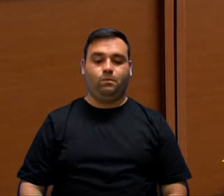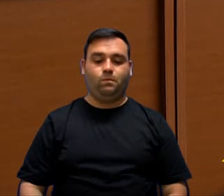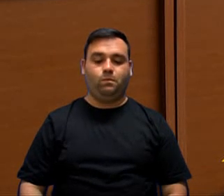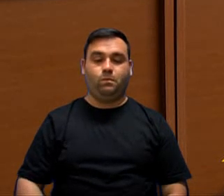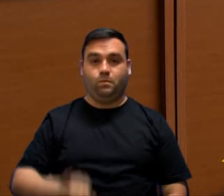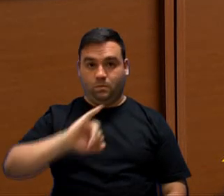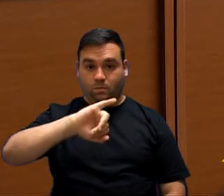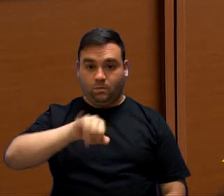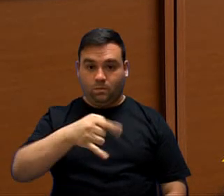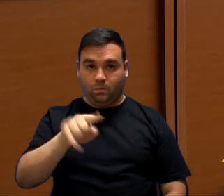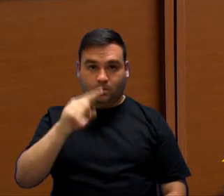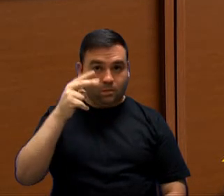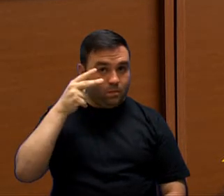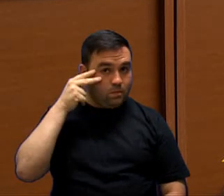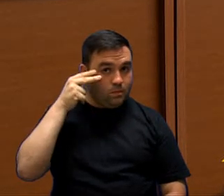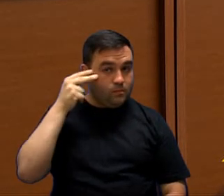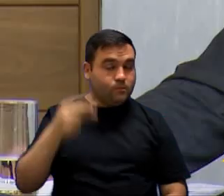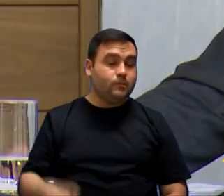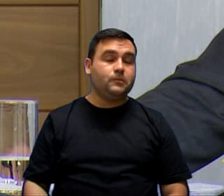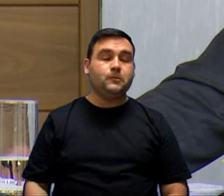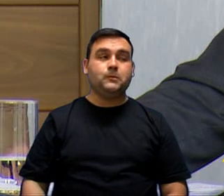João Donizete, o voto.